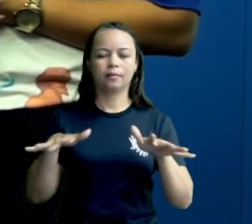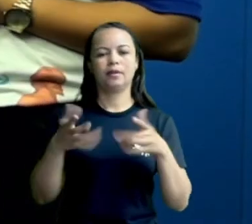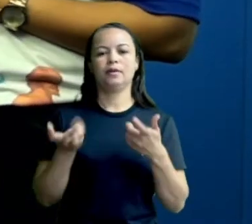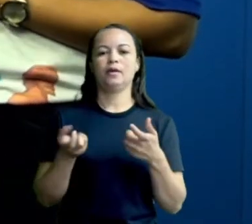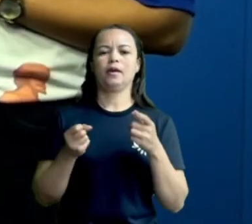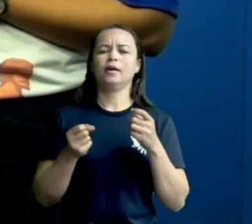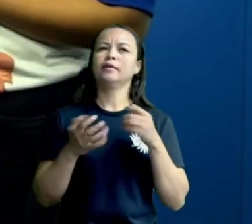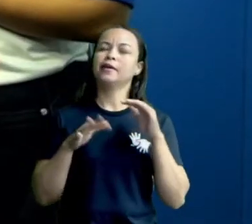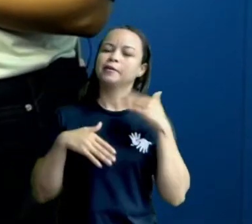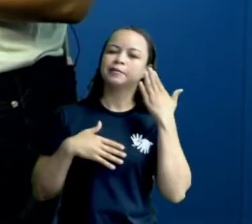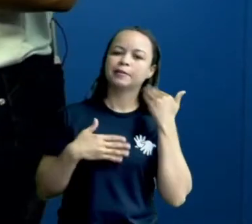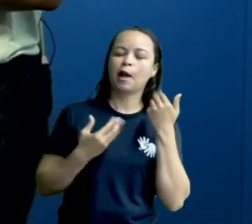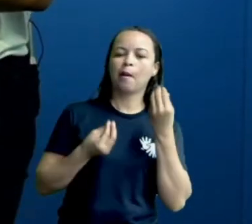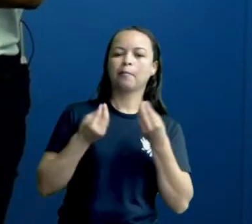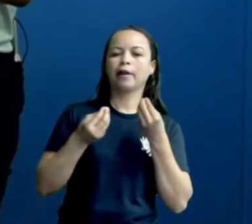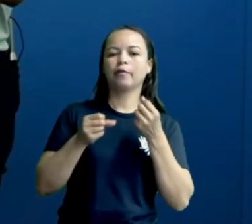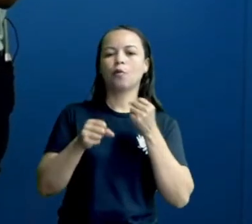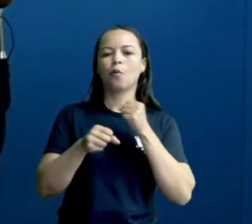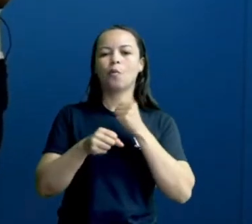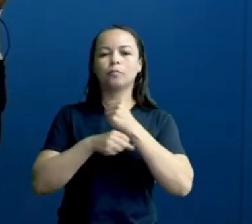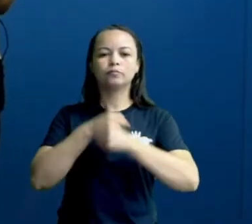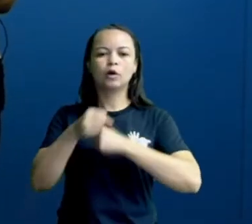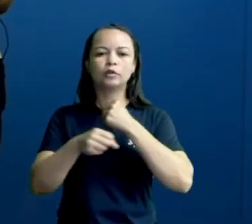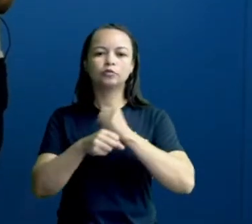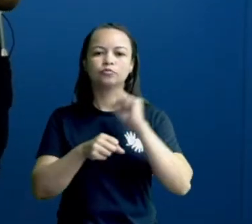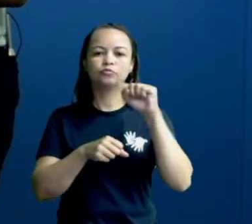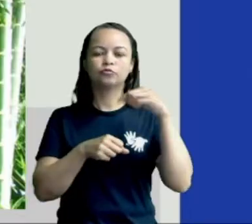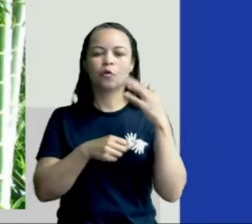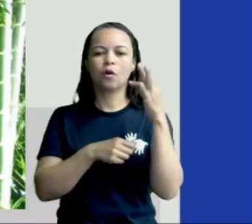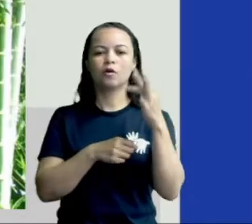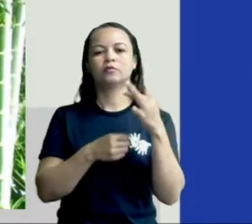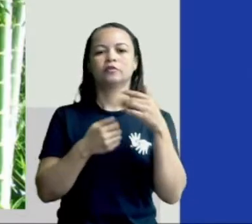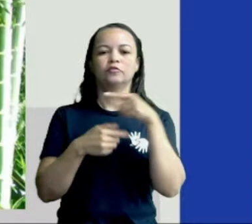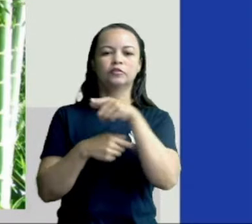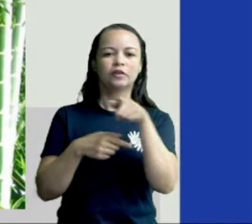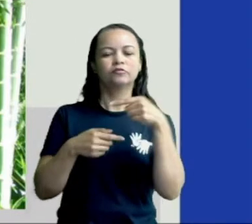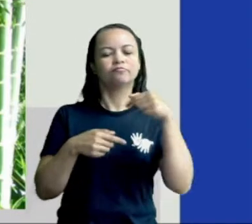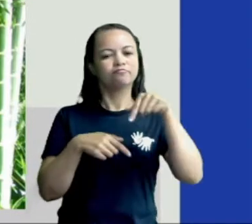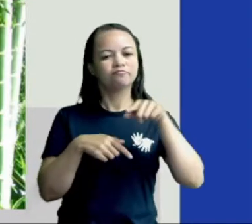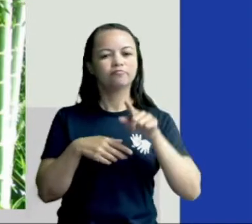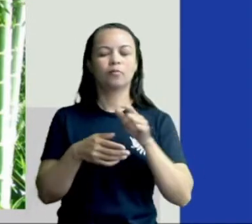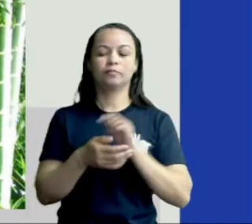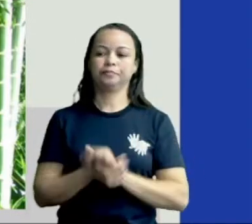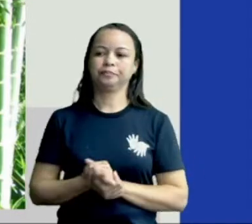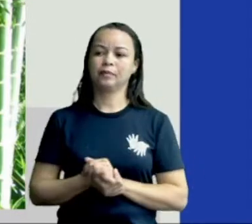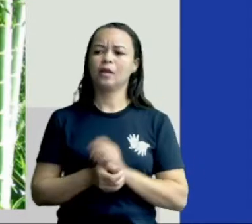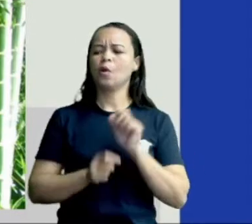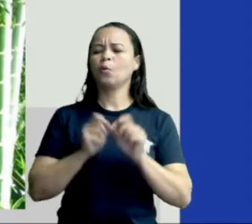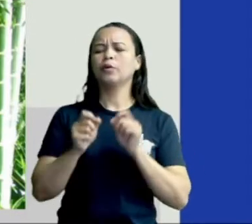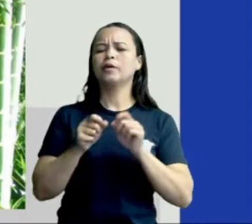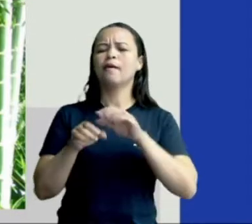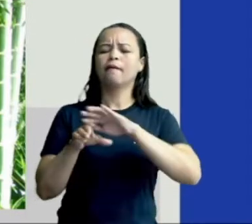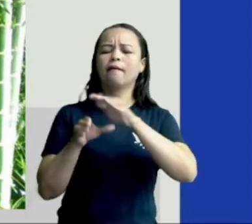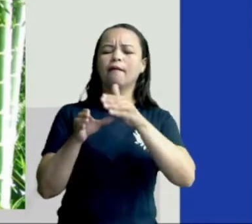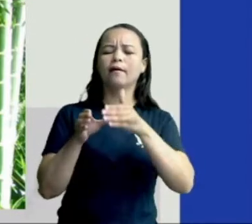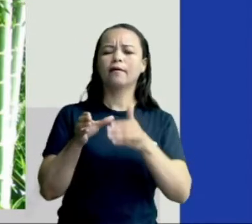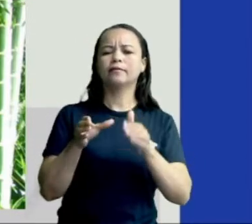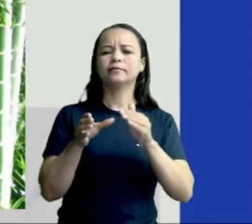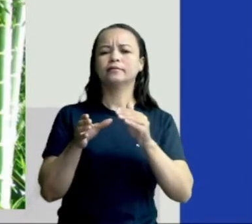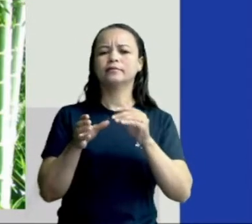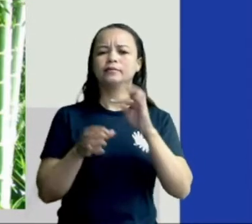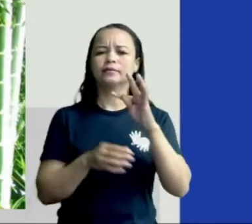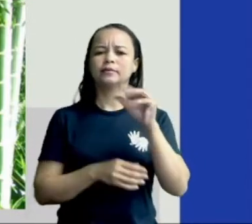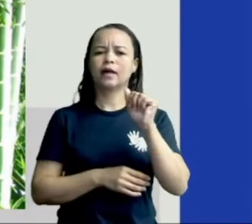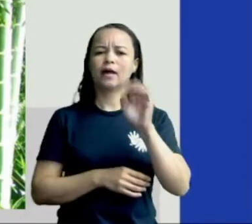não conhece, né? Mas assim, o que é Tabocas, né? Tabocas é um distrito que se originou como um aglomerado